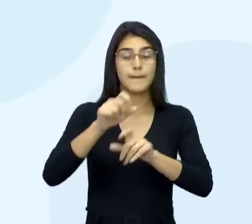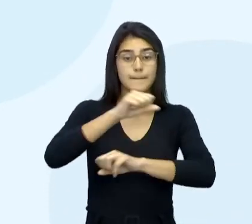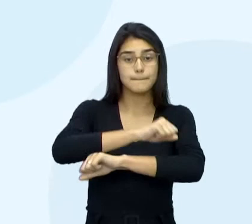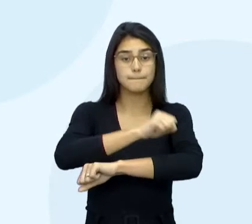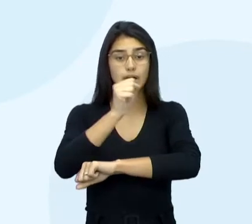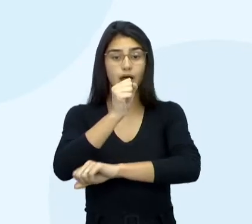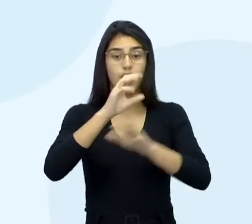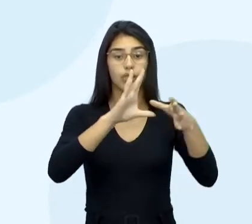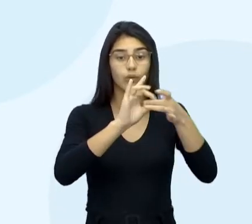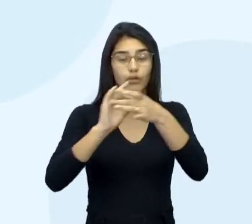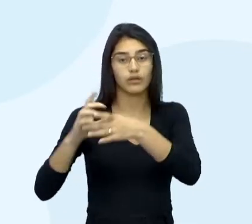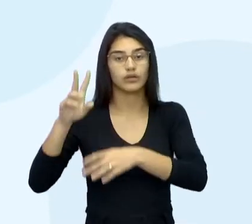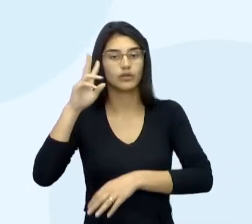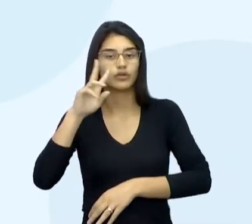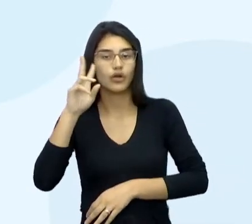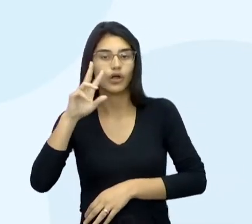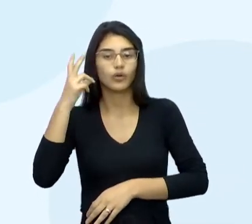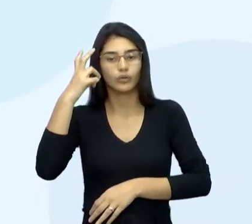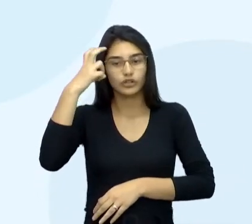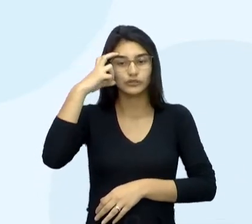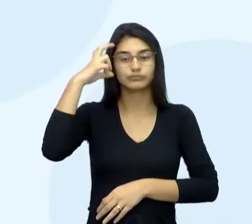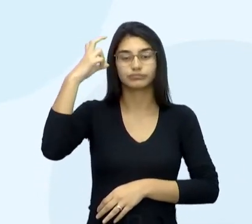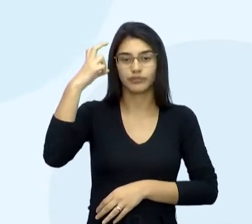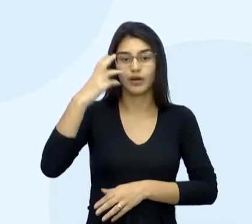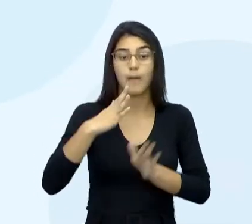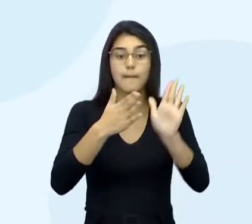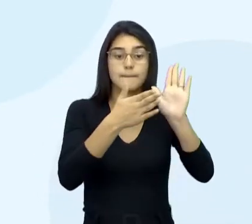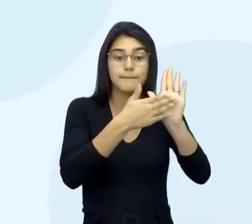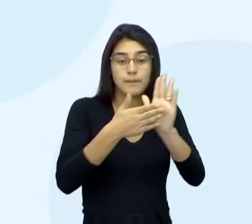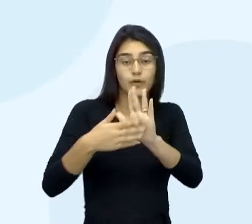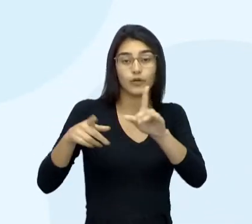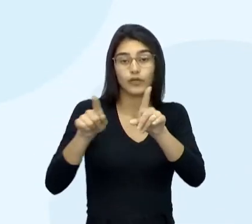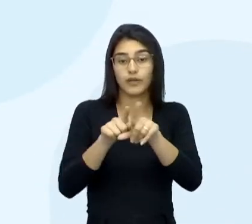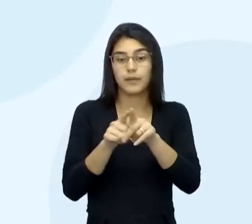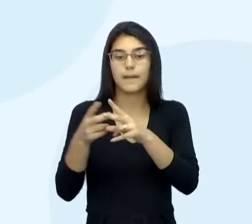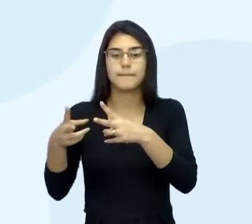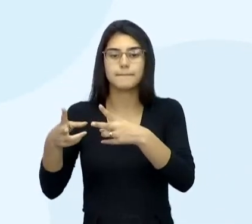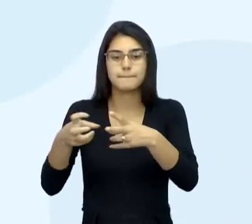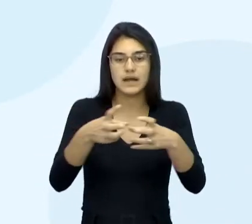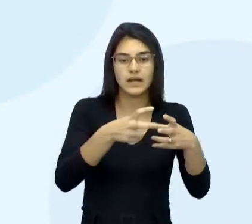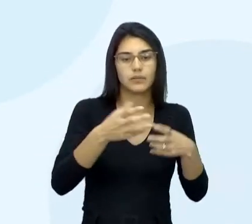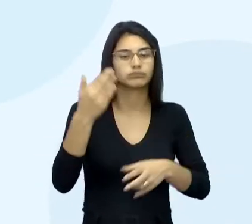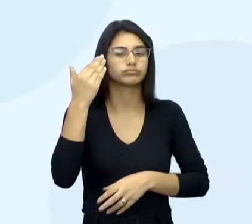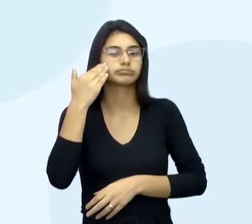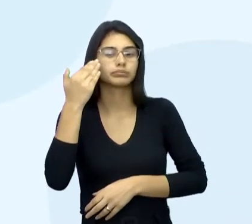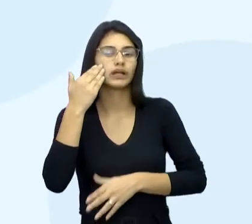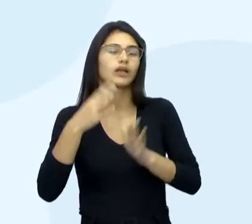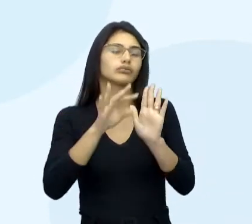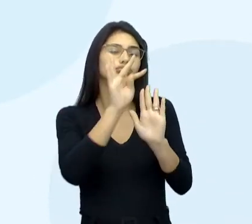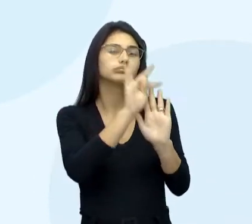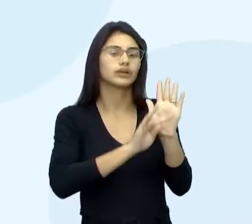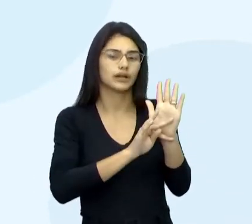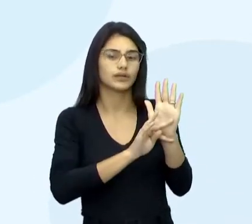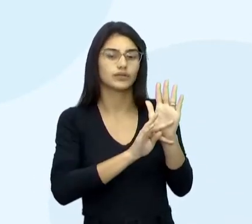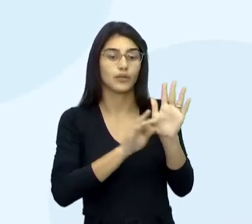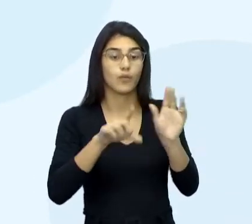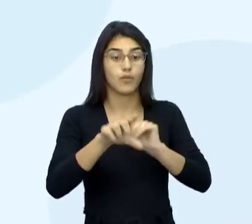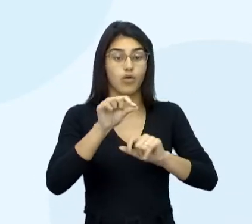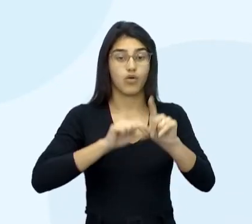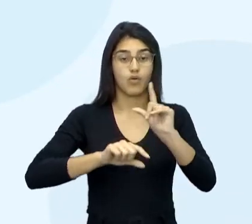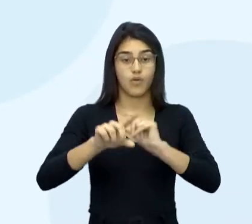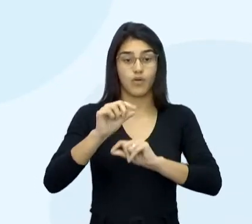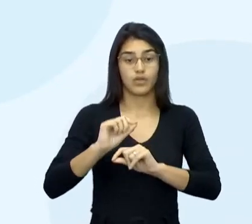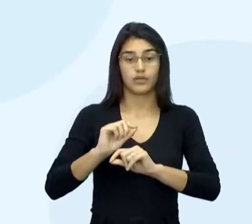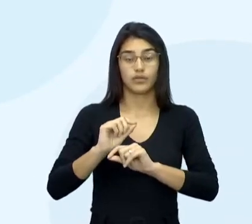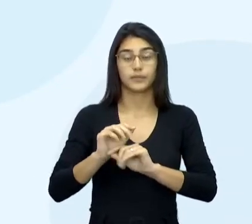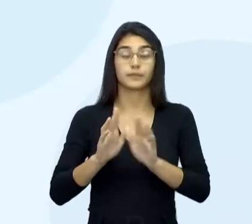um contexto histórico e cultural, propondo a análise e a interpretação de um texto selecionado.